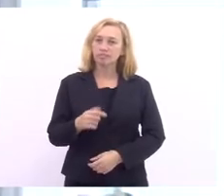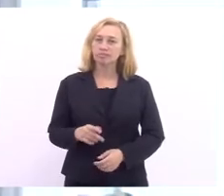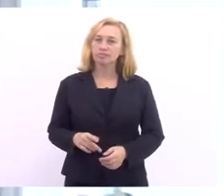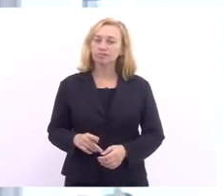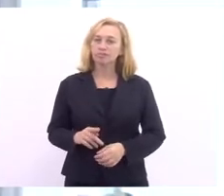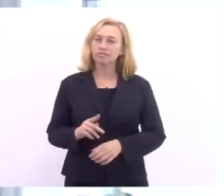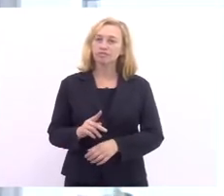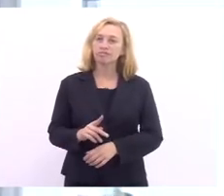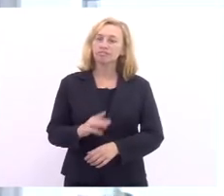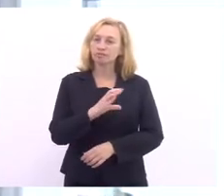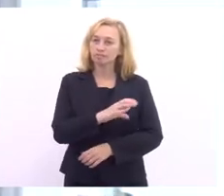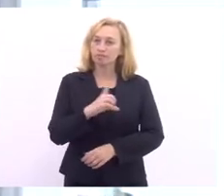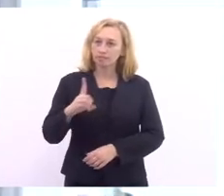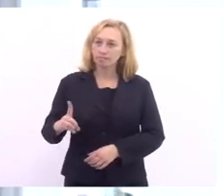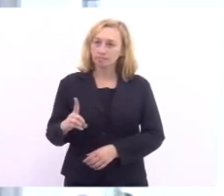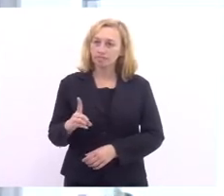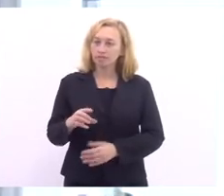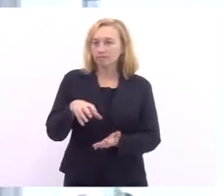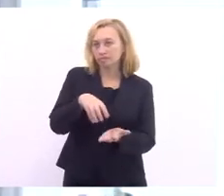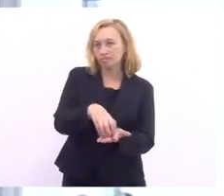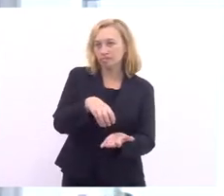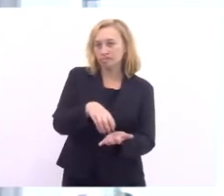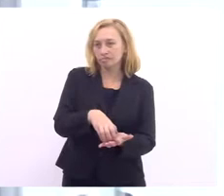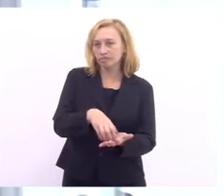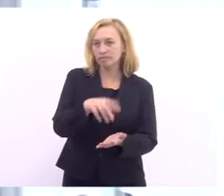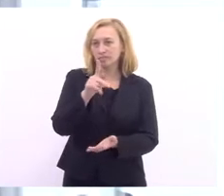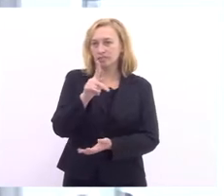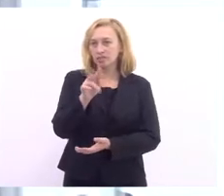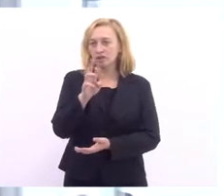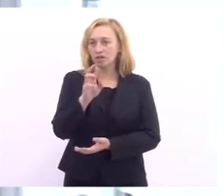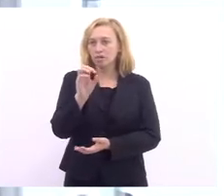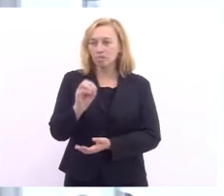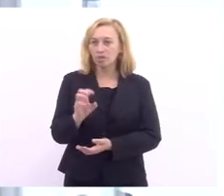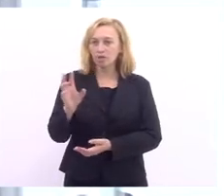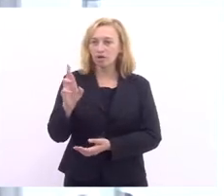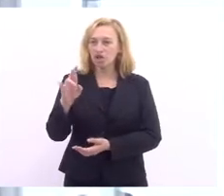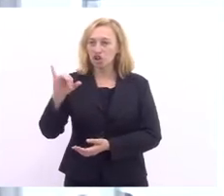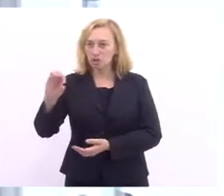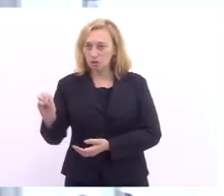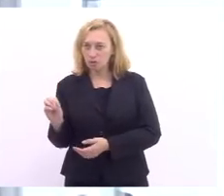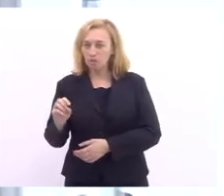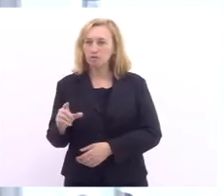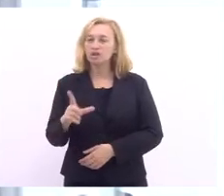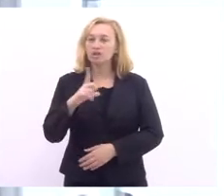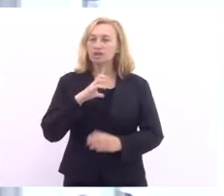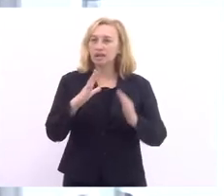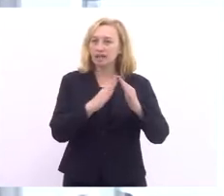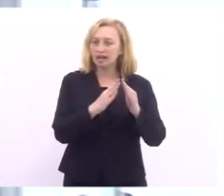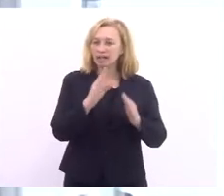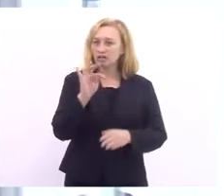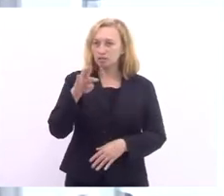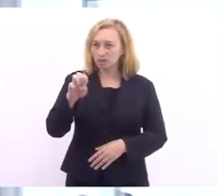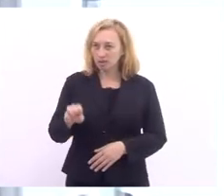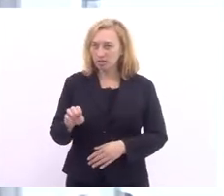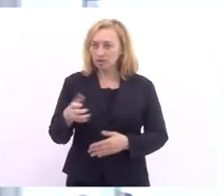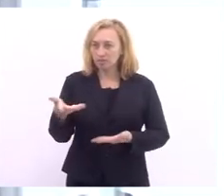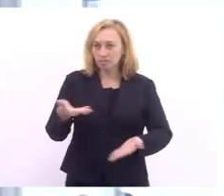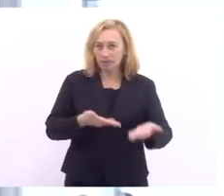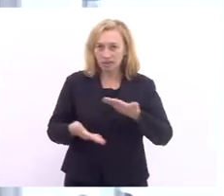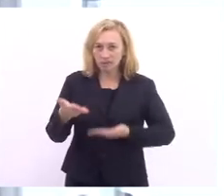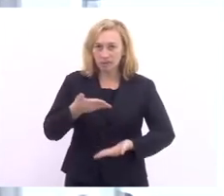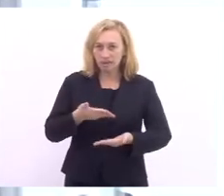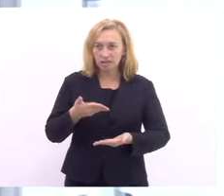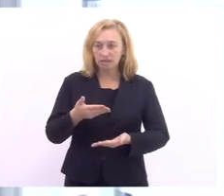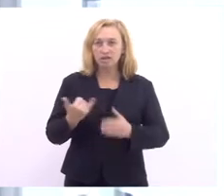também acordei a numa rede para o Rio e a rede para o Rio é tem a casa Fluminense com uma de suas parceiras